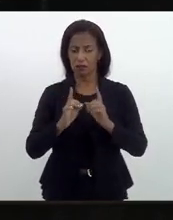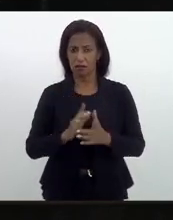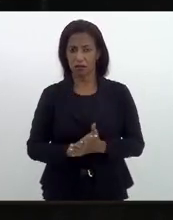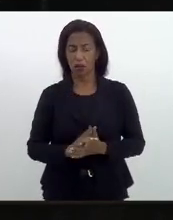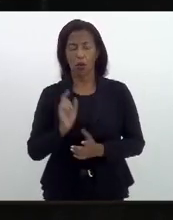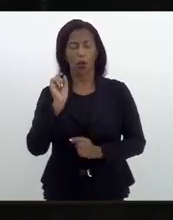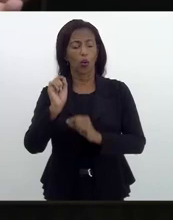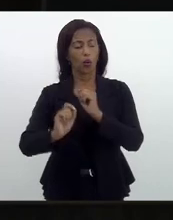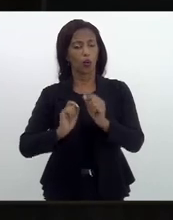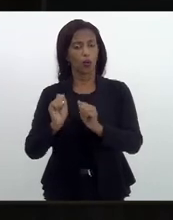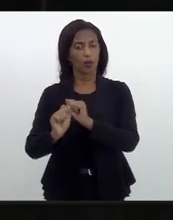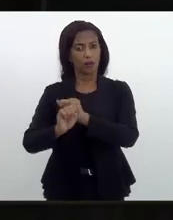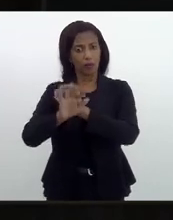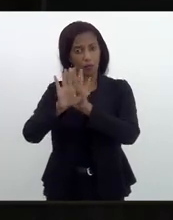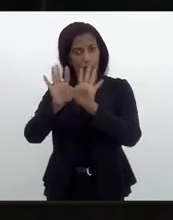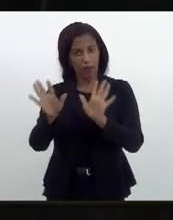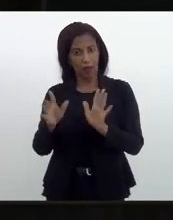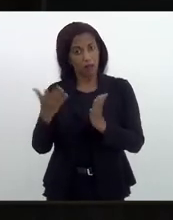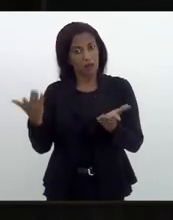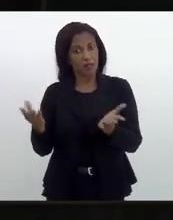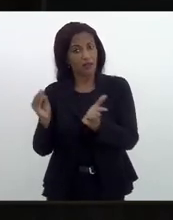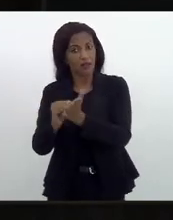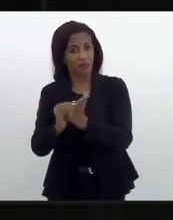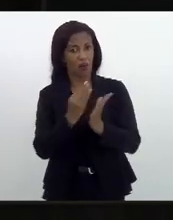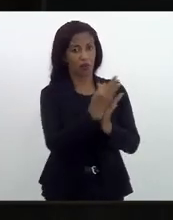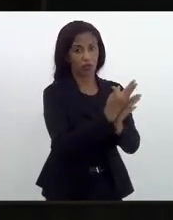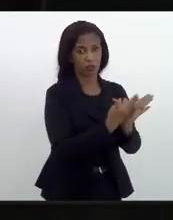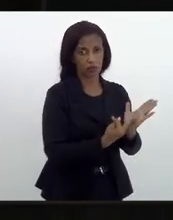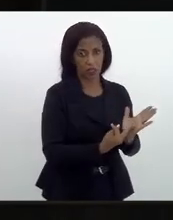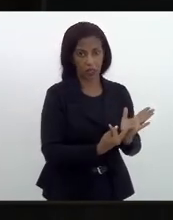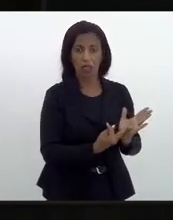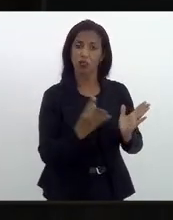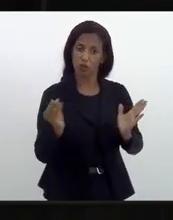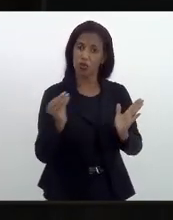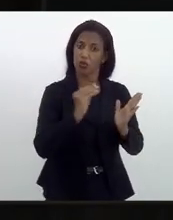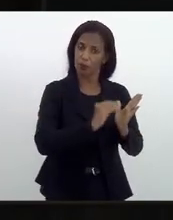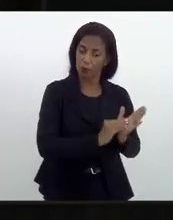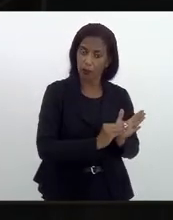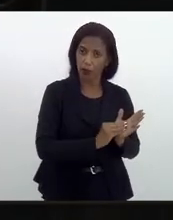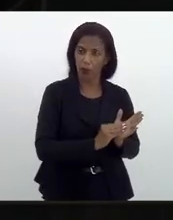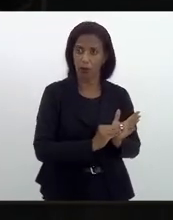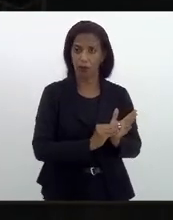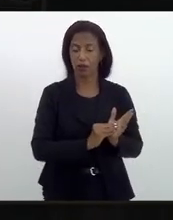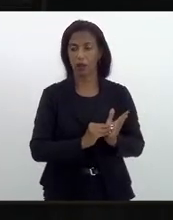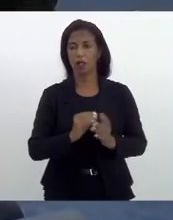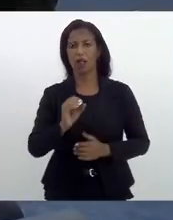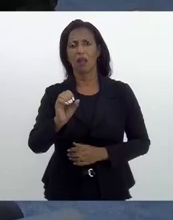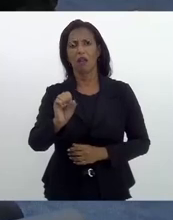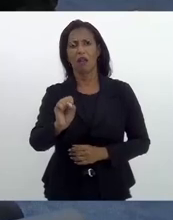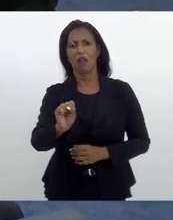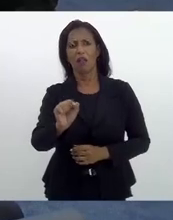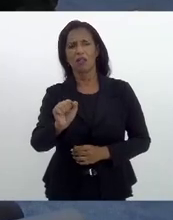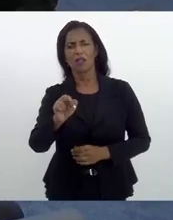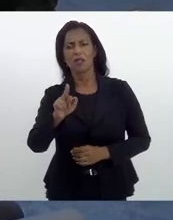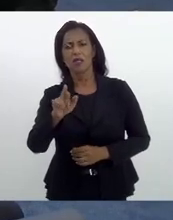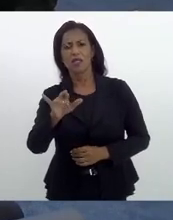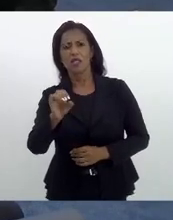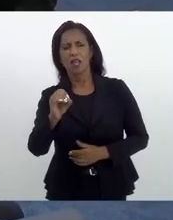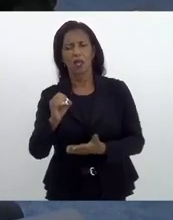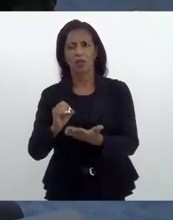o que ficou claro, se não está claro no texto, a gente esclarece. Sérgio... Doutor Sérgio,